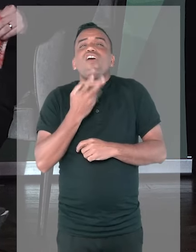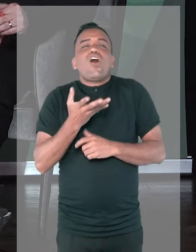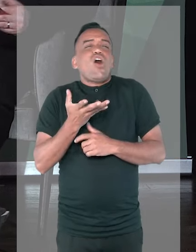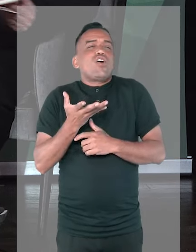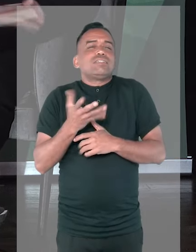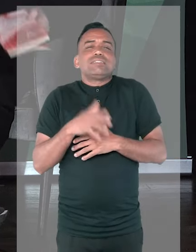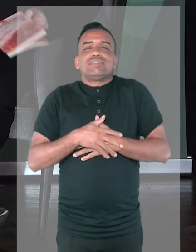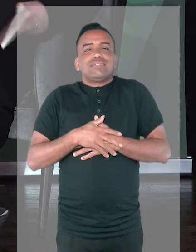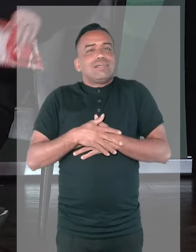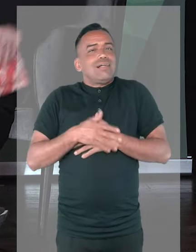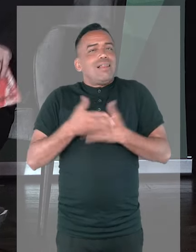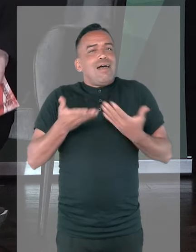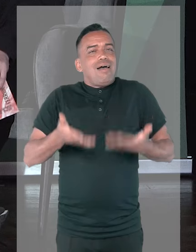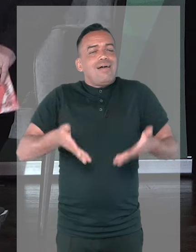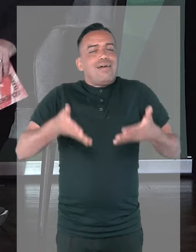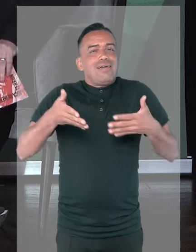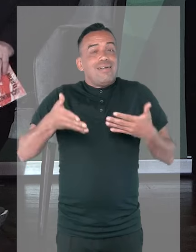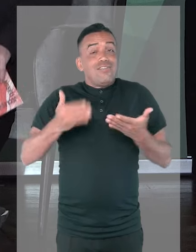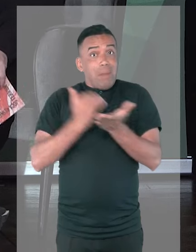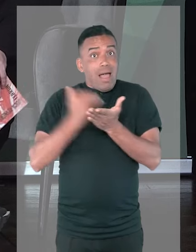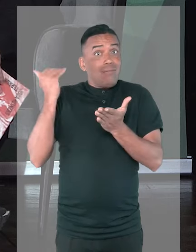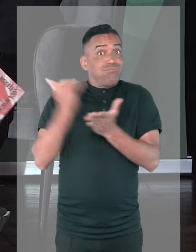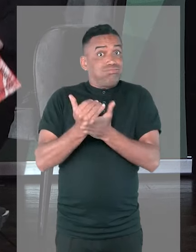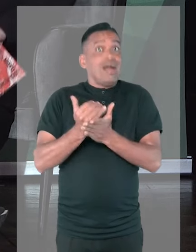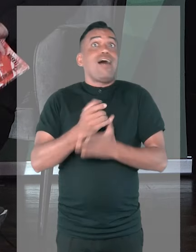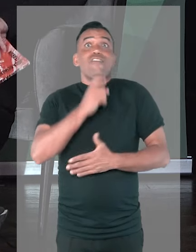cálida, né? Para superar o frio.